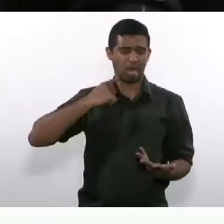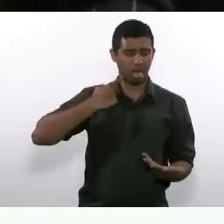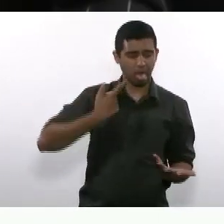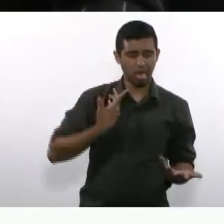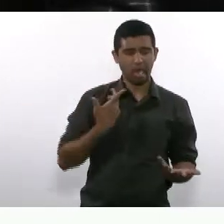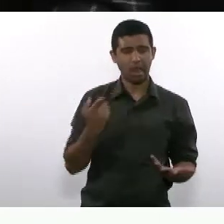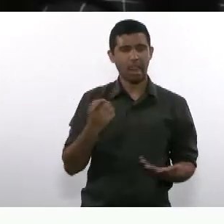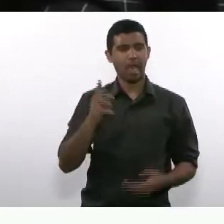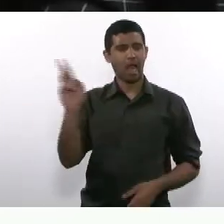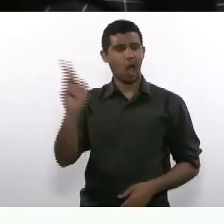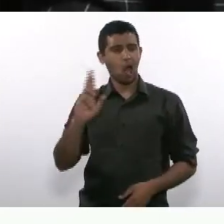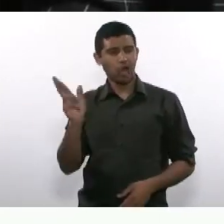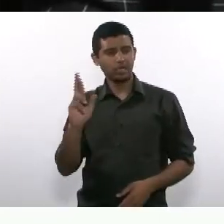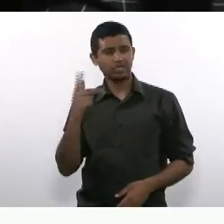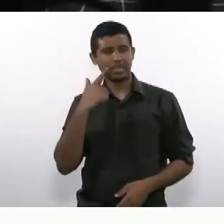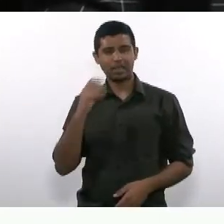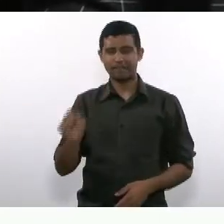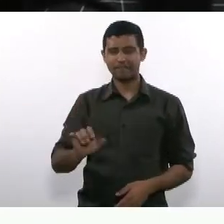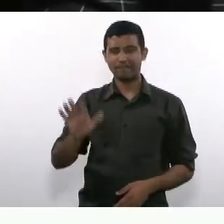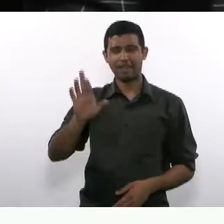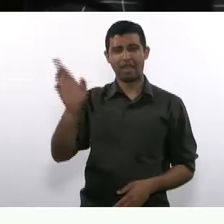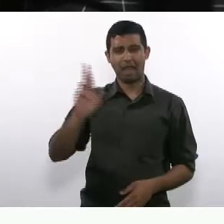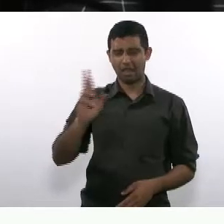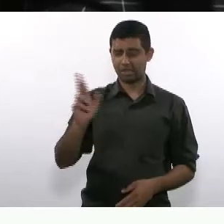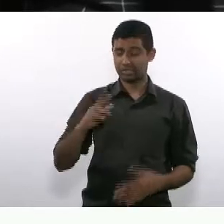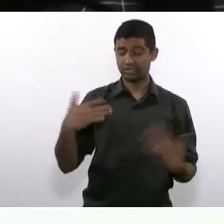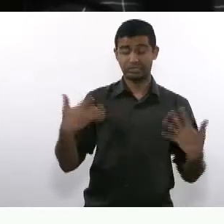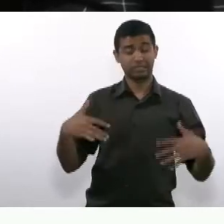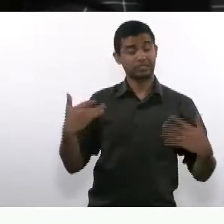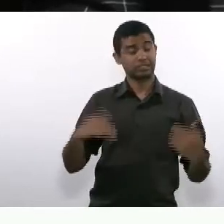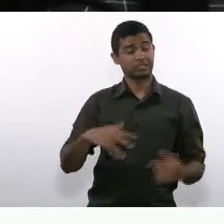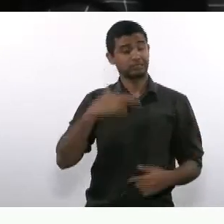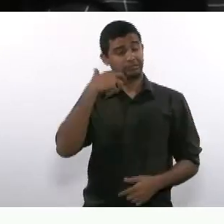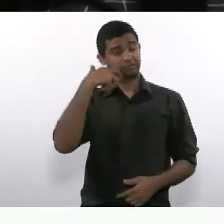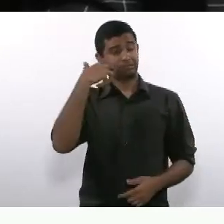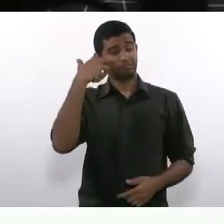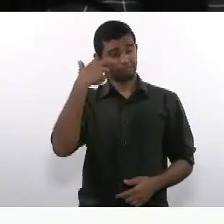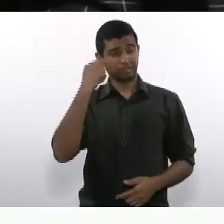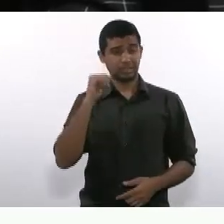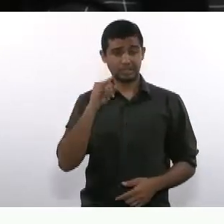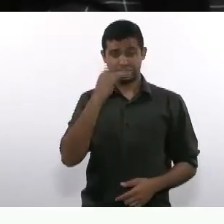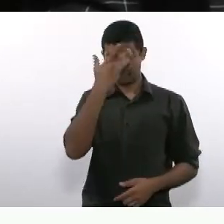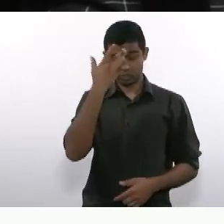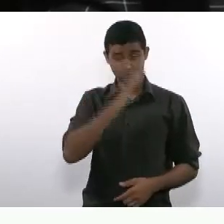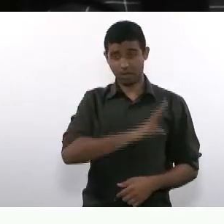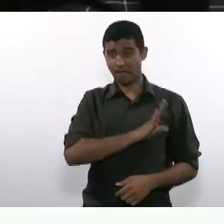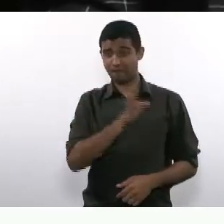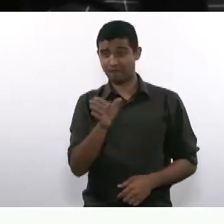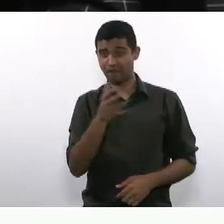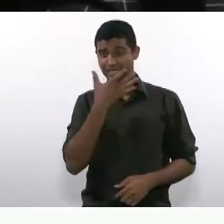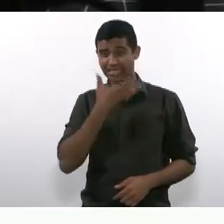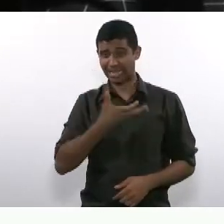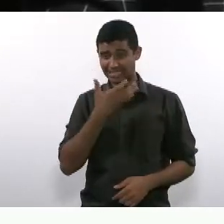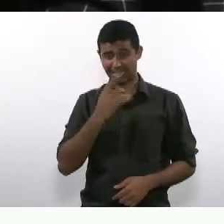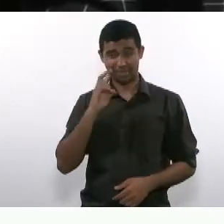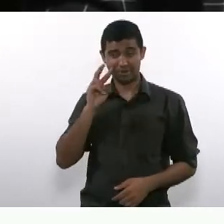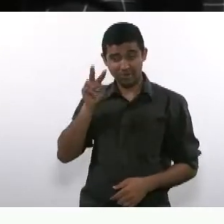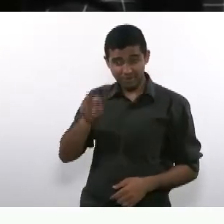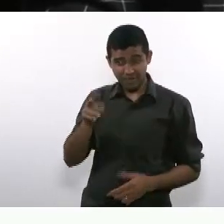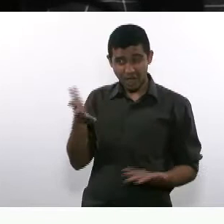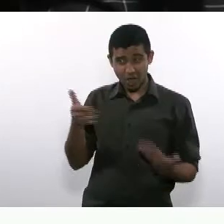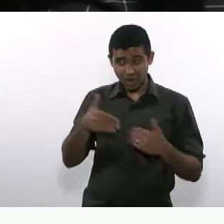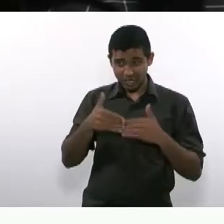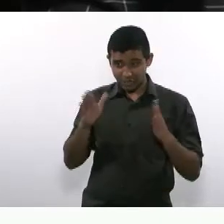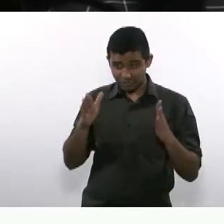vergonha. Quando quem frequentou o complexo da Rocinha em dezembro e viu hoje a reabertura em janeiro,